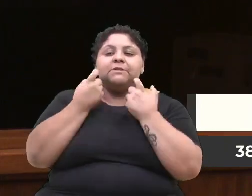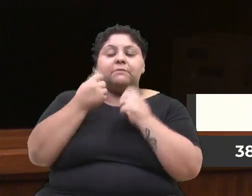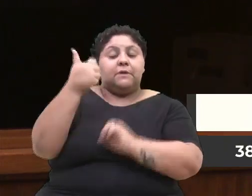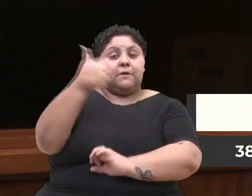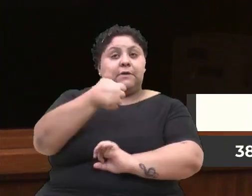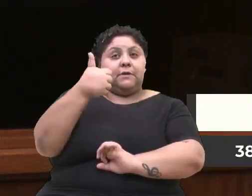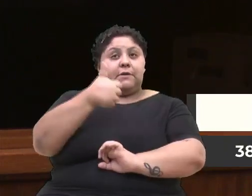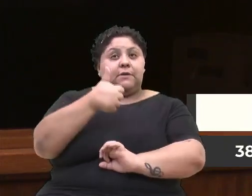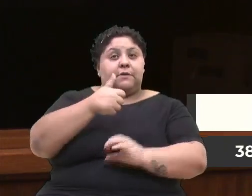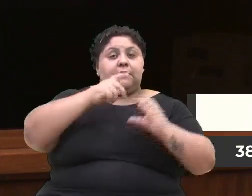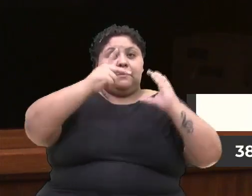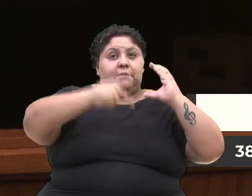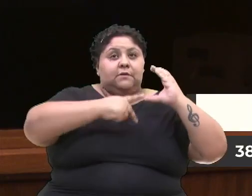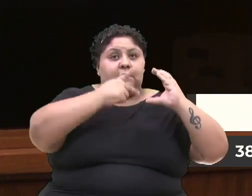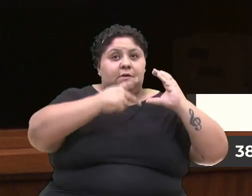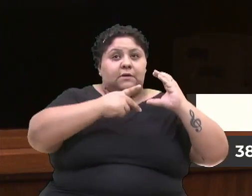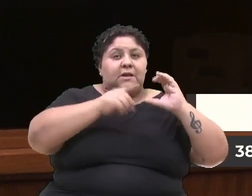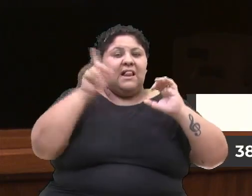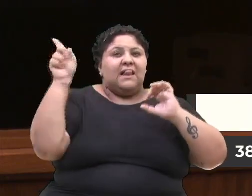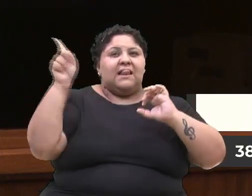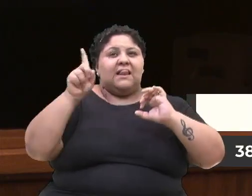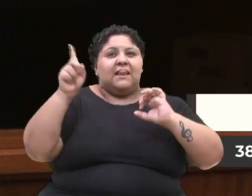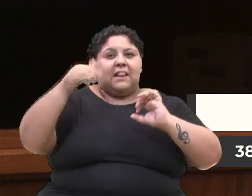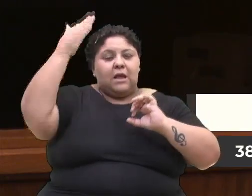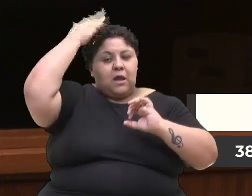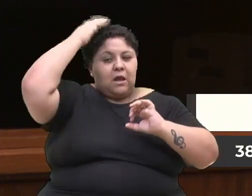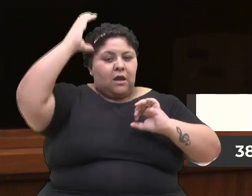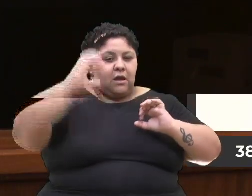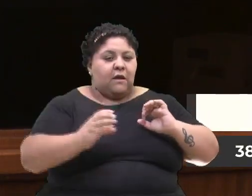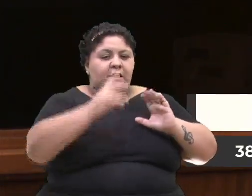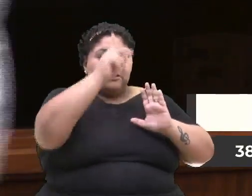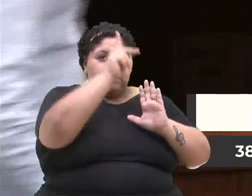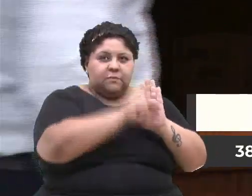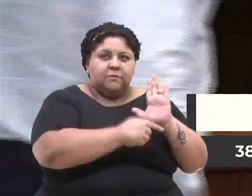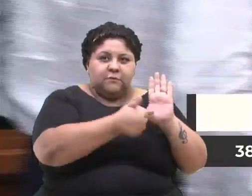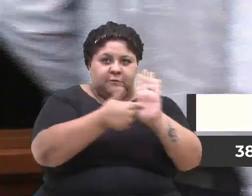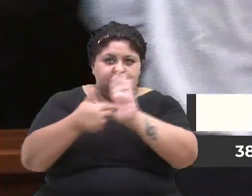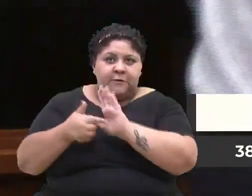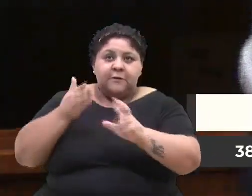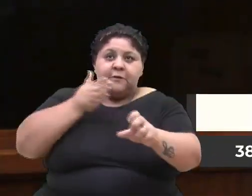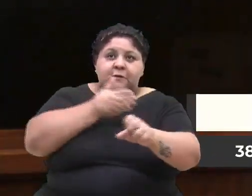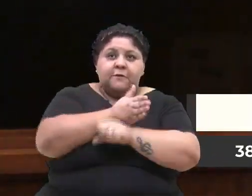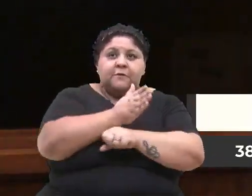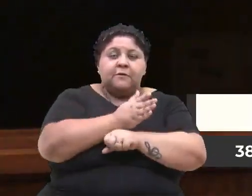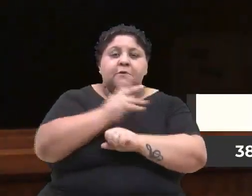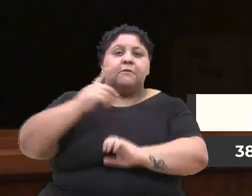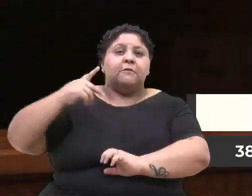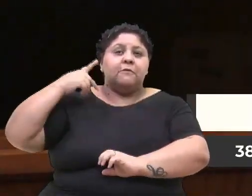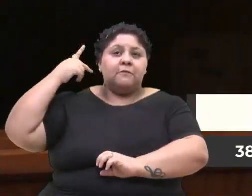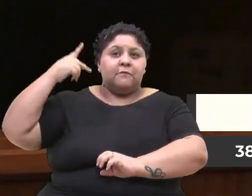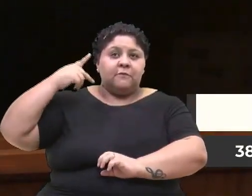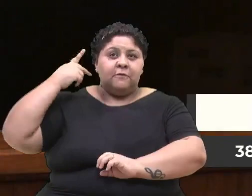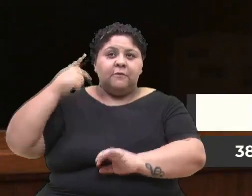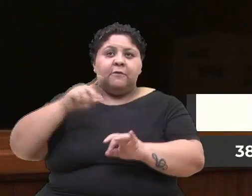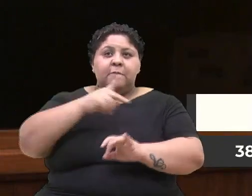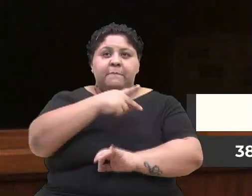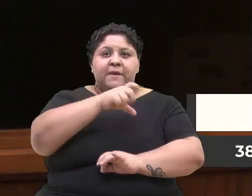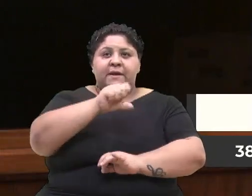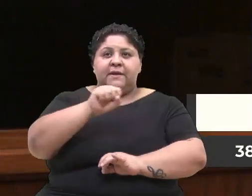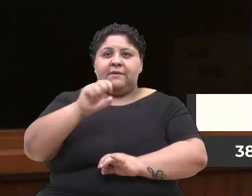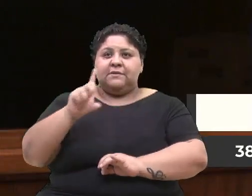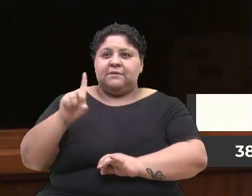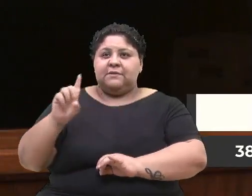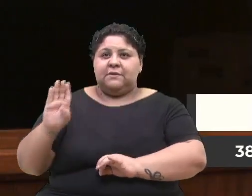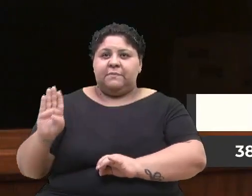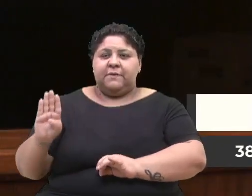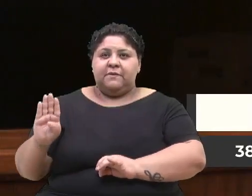na Câmara de Curitiba, esse projeto foi proposto e aprovado por um vereador, inclusive do PSDB. Dá uma parte,